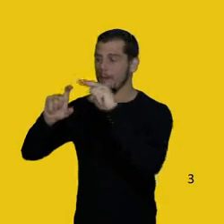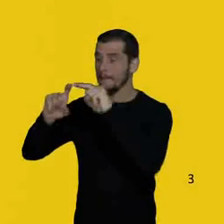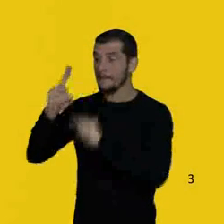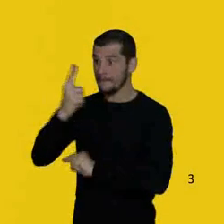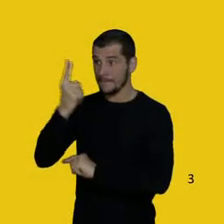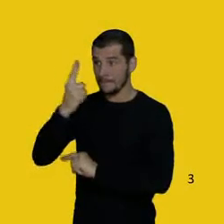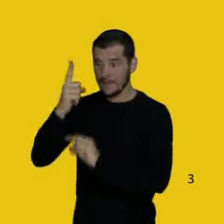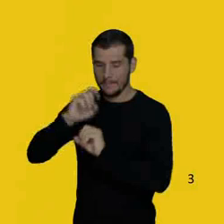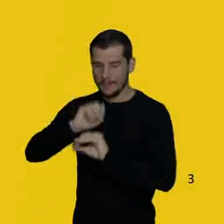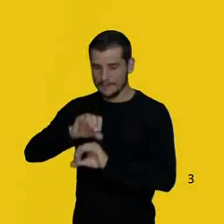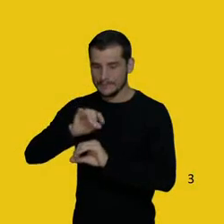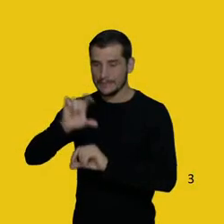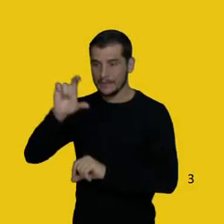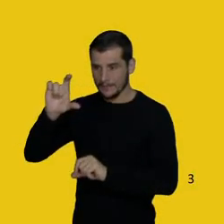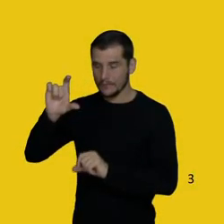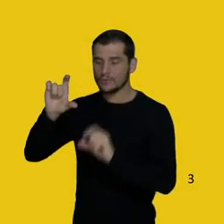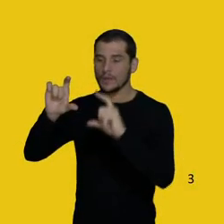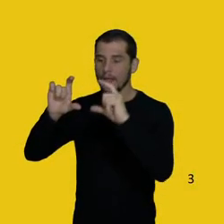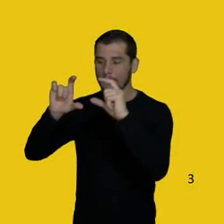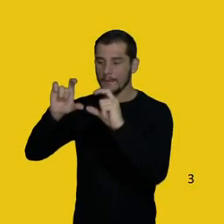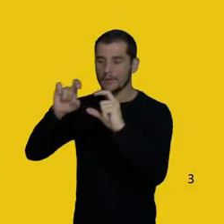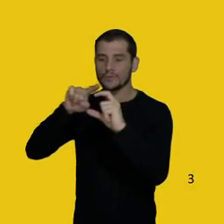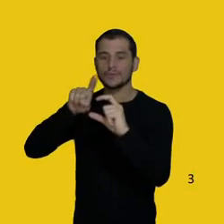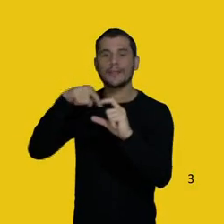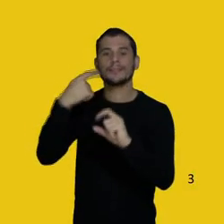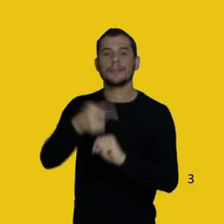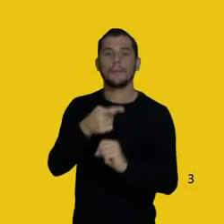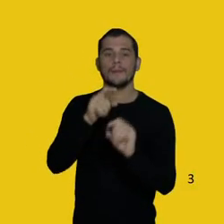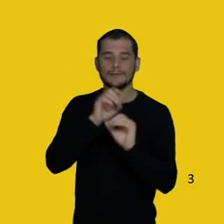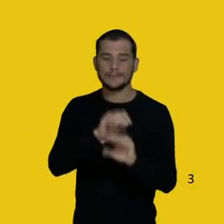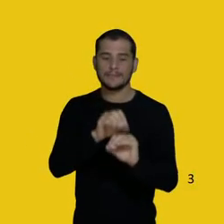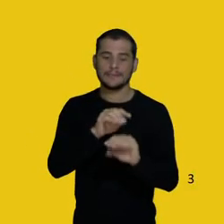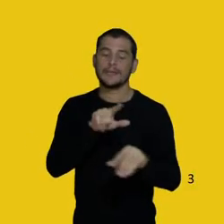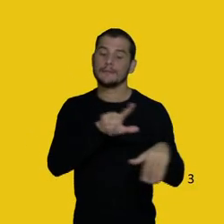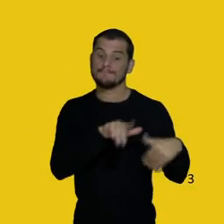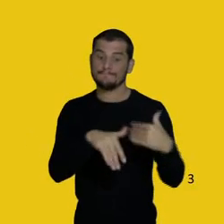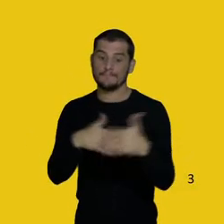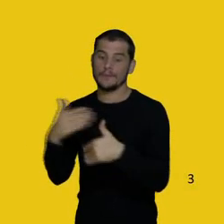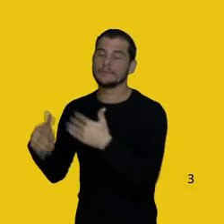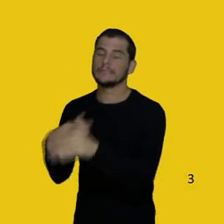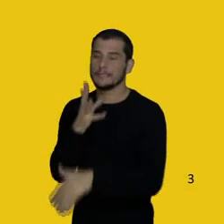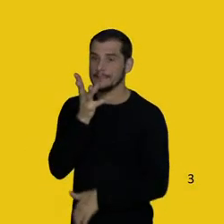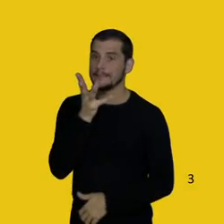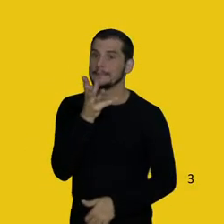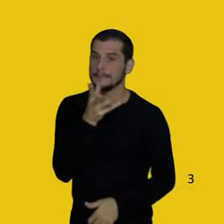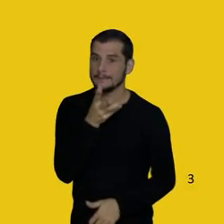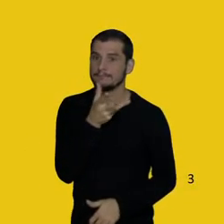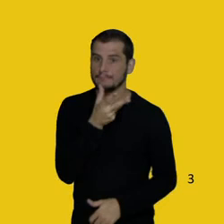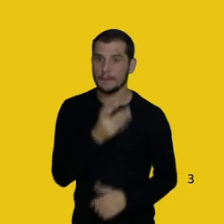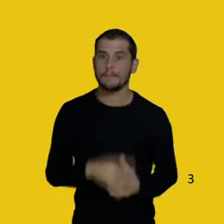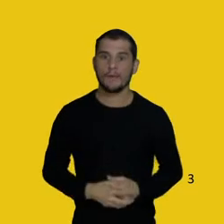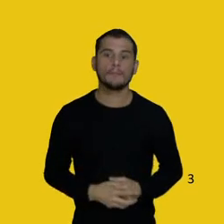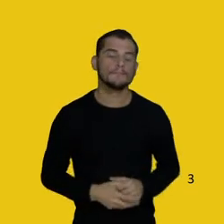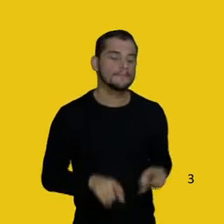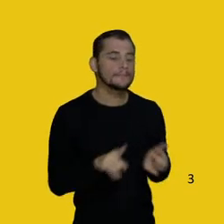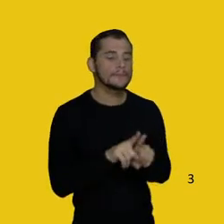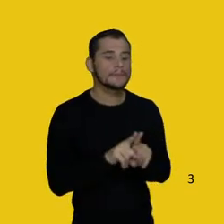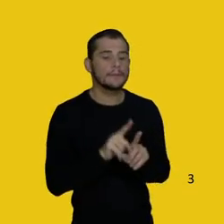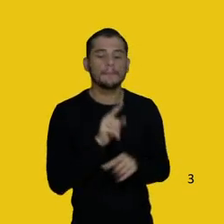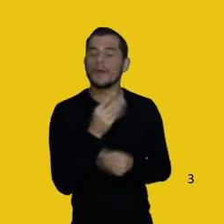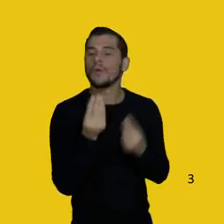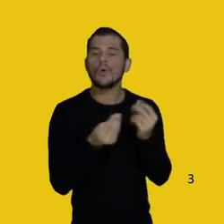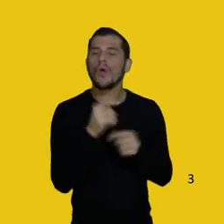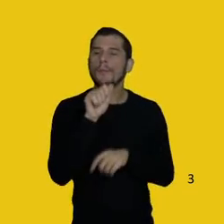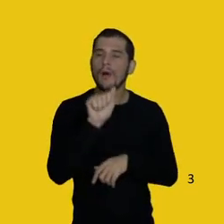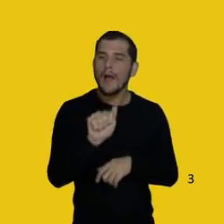muito demorado né E aí começa o princípio alfabético né eles têm muita dificuldade ess que letrinha